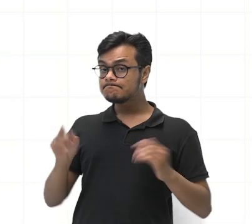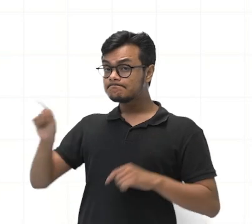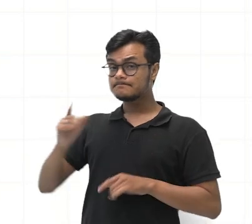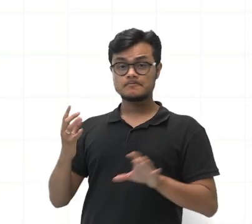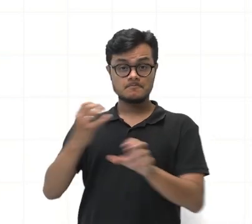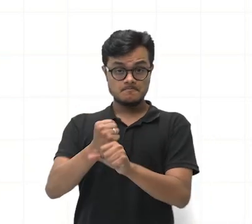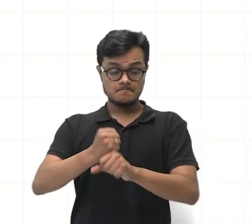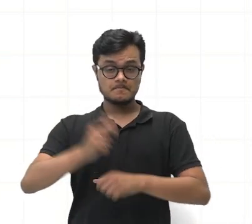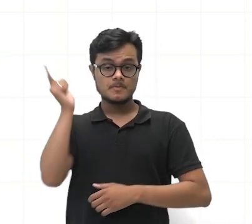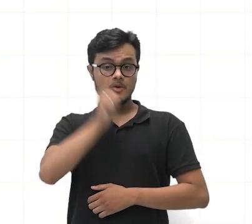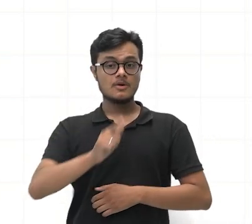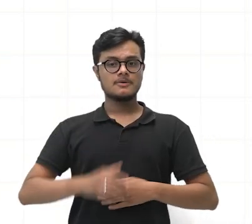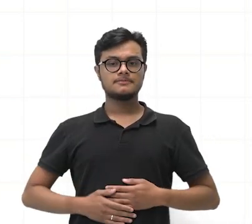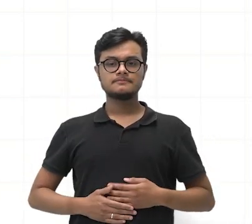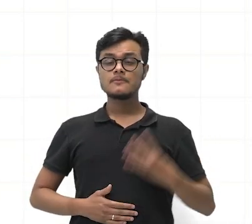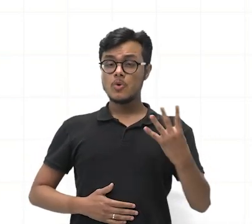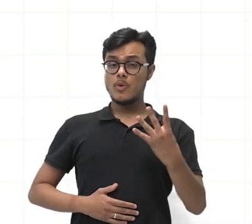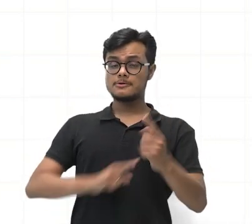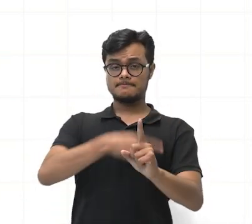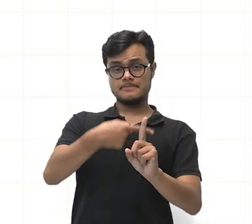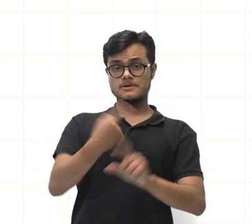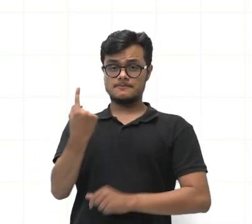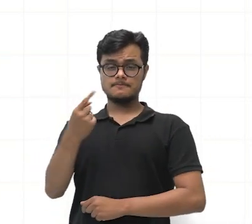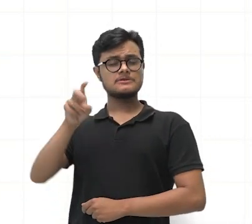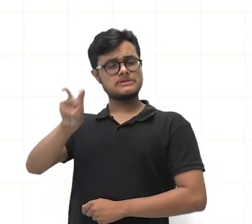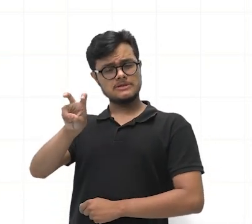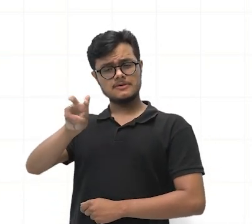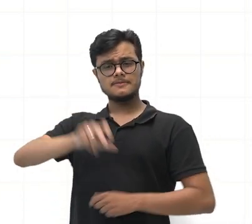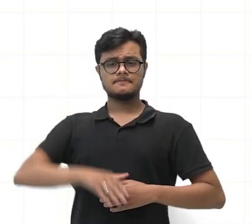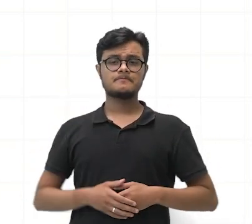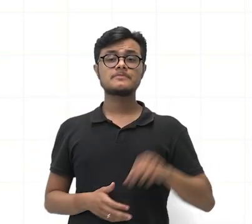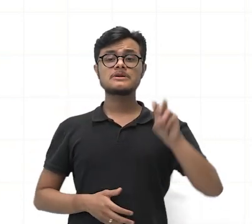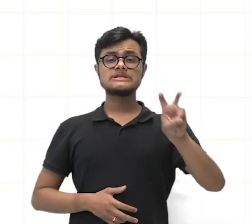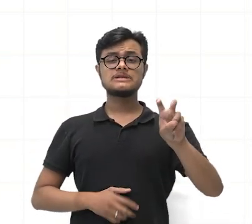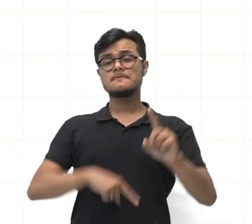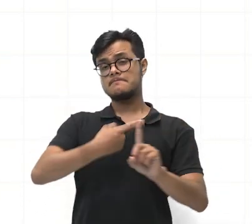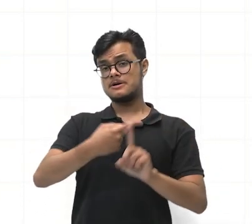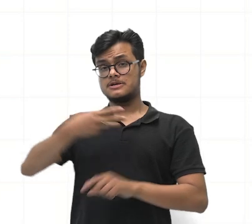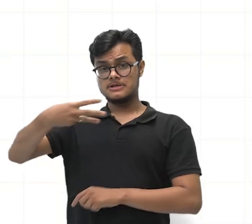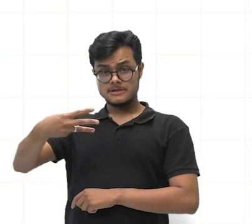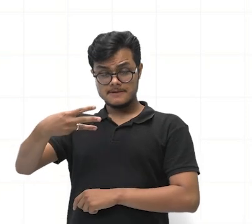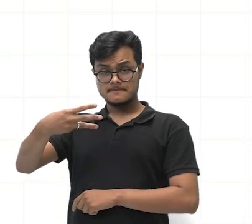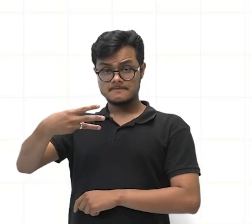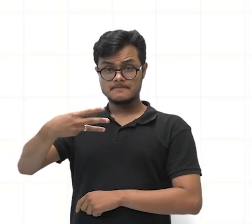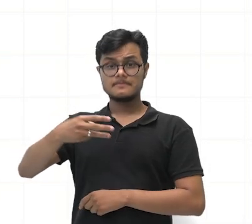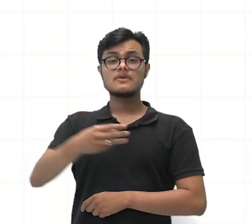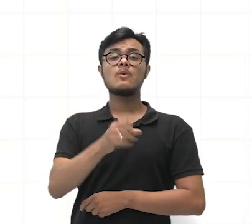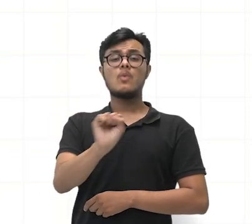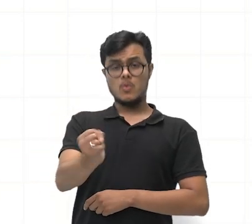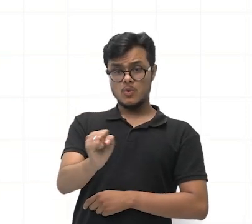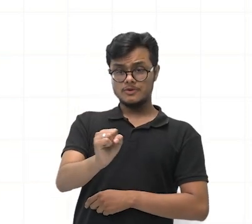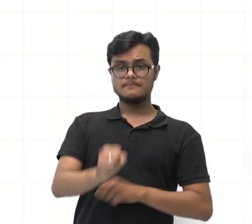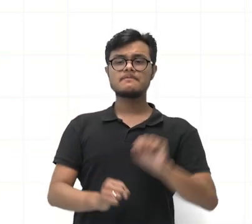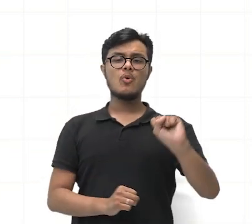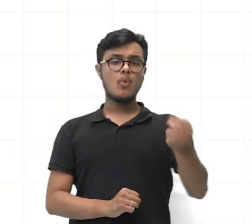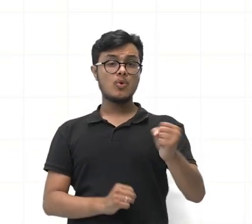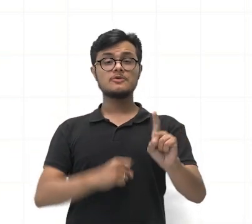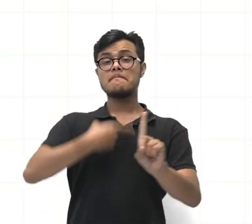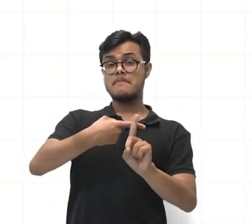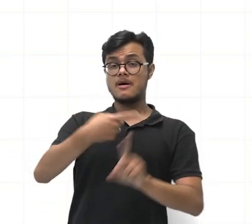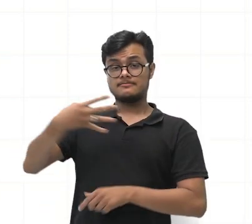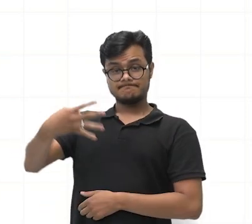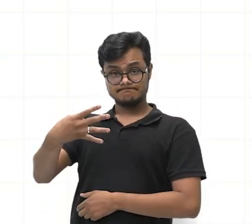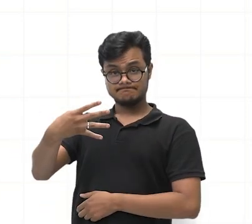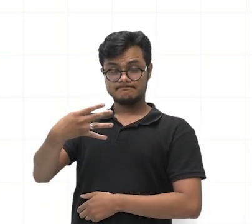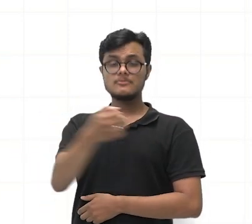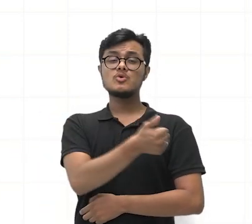nossa operação, ó, 4 mais 1, 5, 5 mais 3, 8, 8